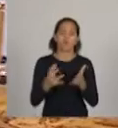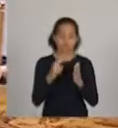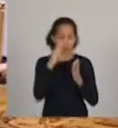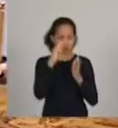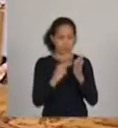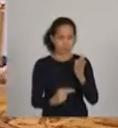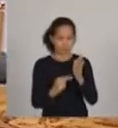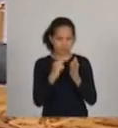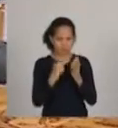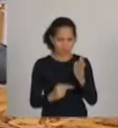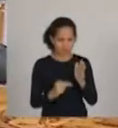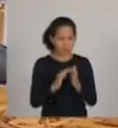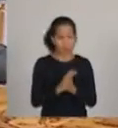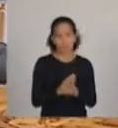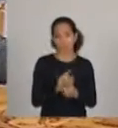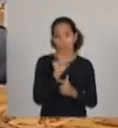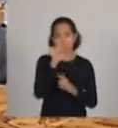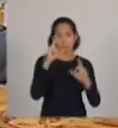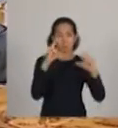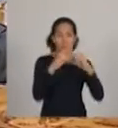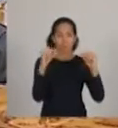aqui, Brasília está